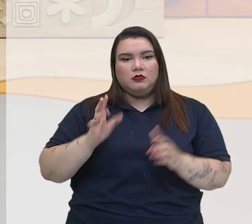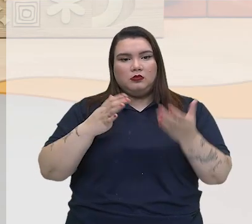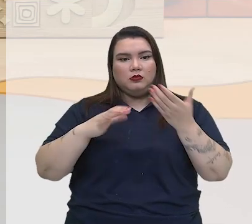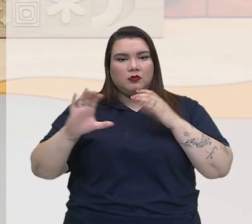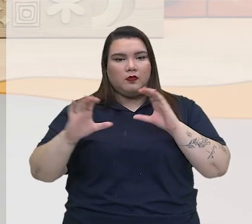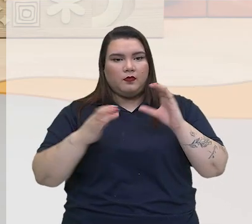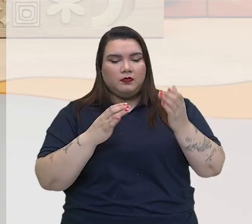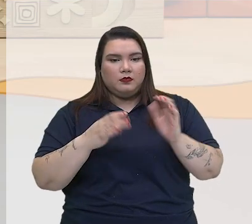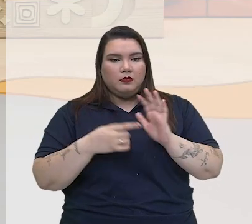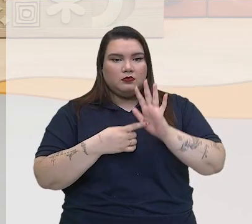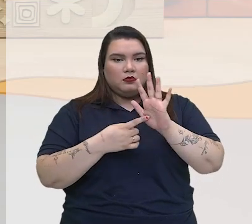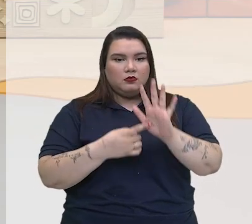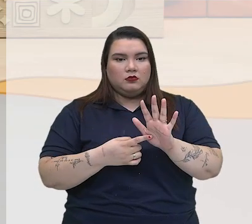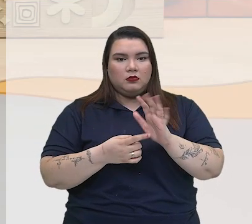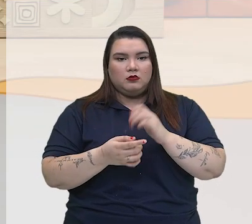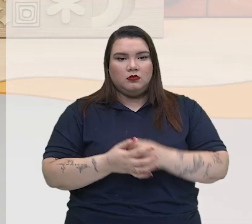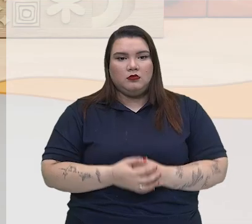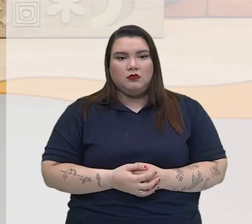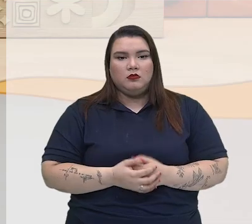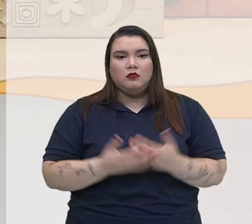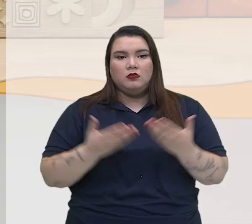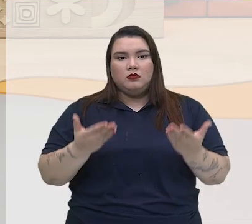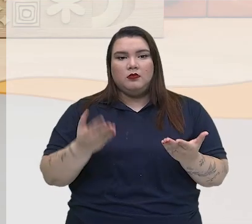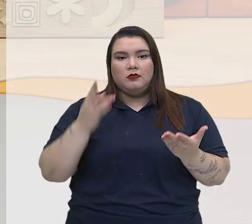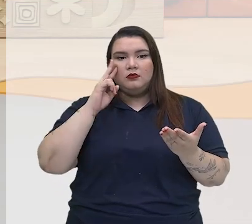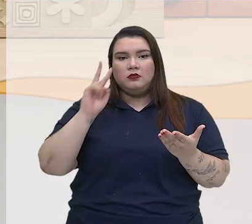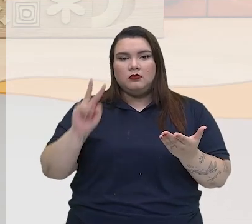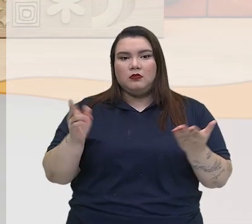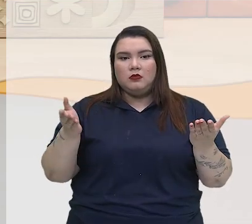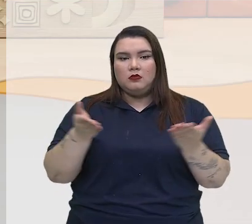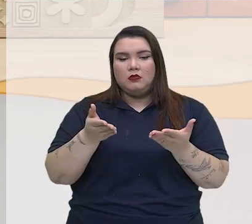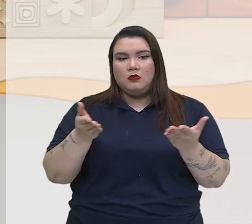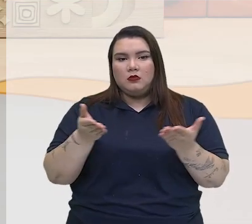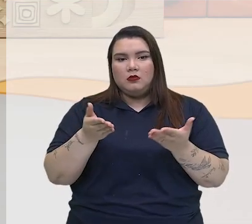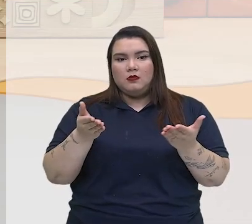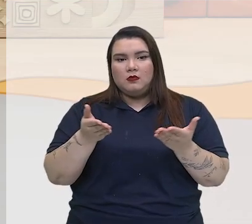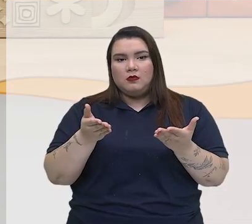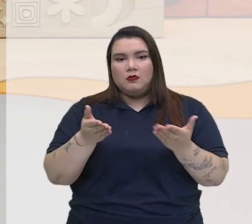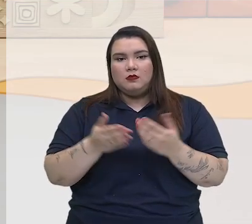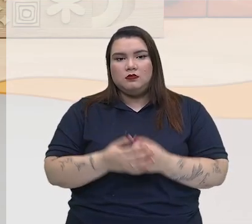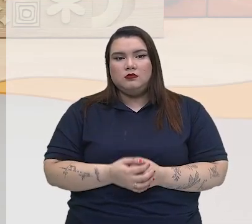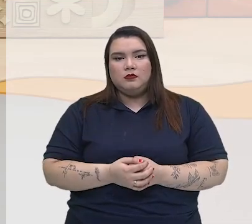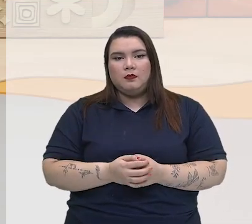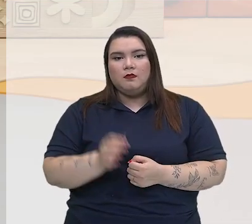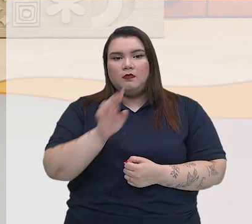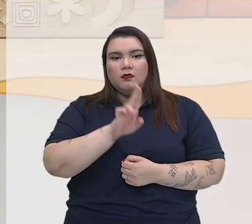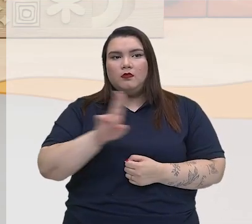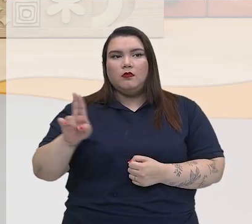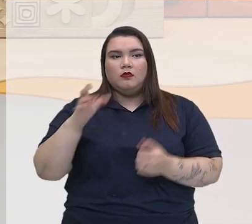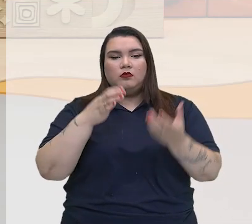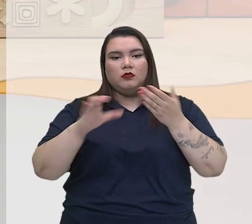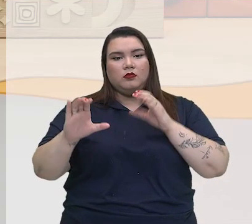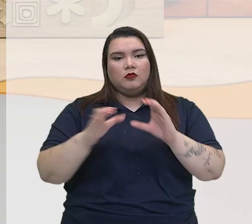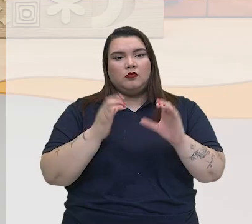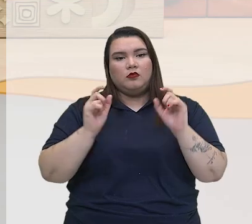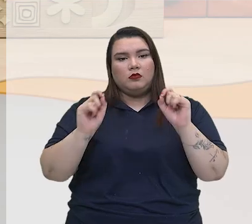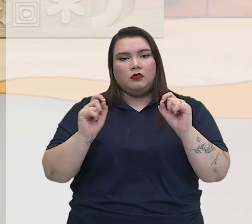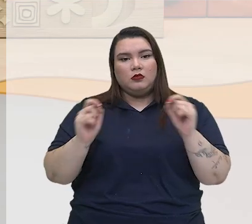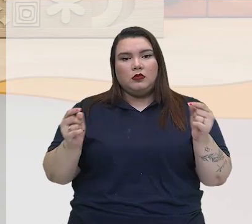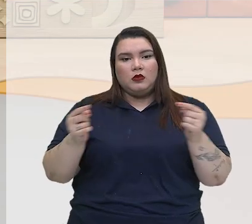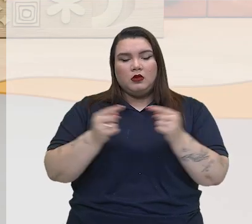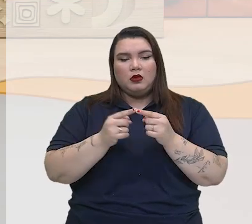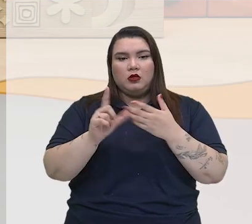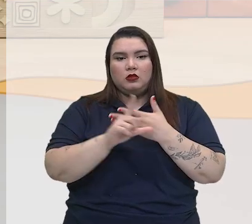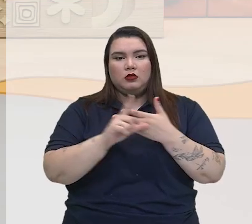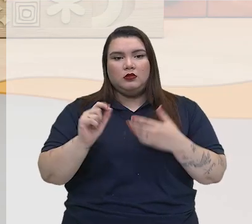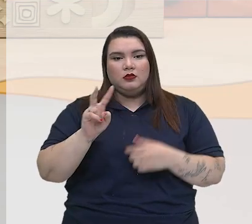cantada para vocês. E aí a gente verifica a letra, né, onde o nome da canção é uma canção de Vitor